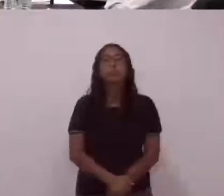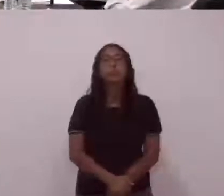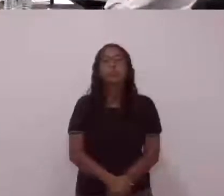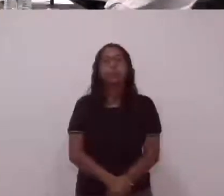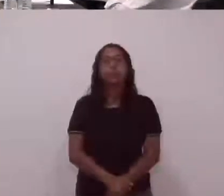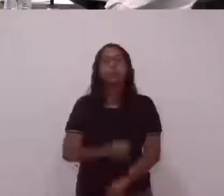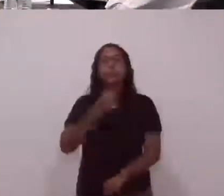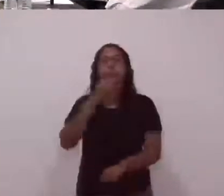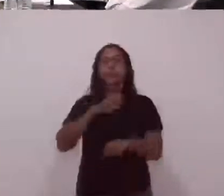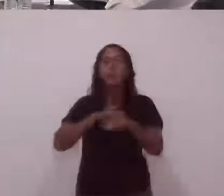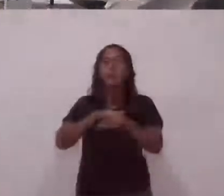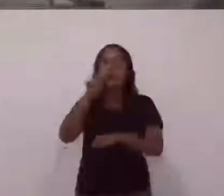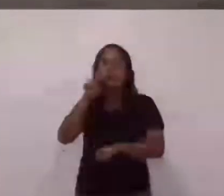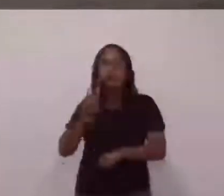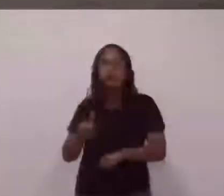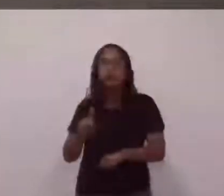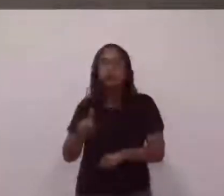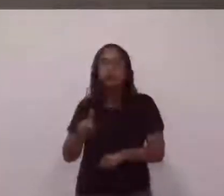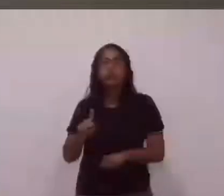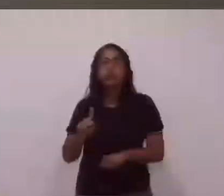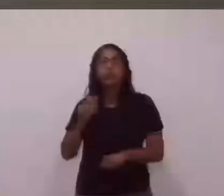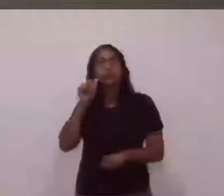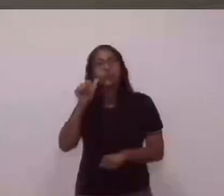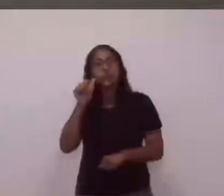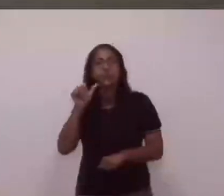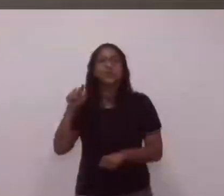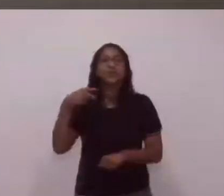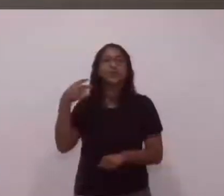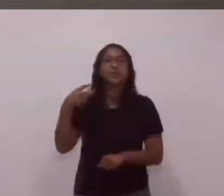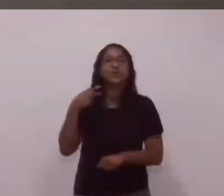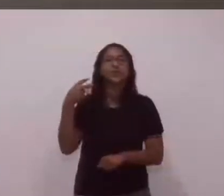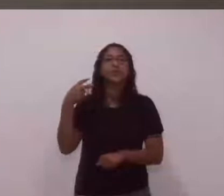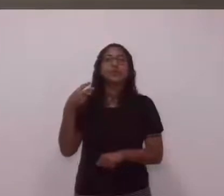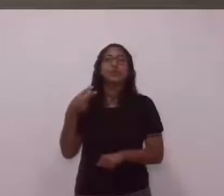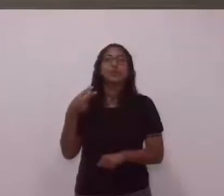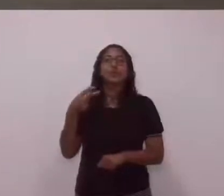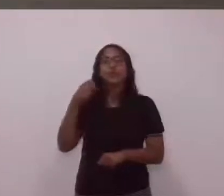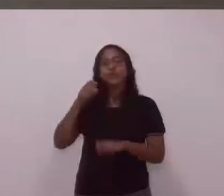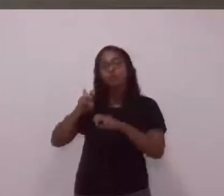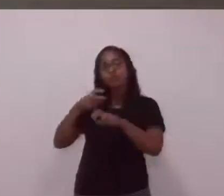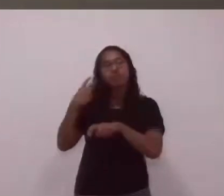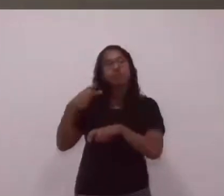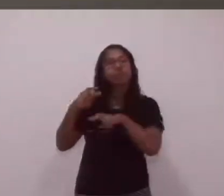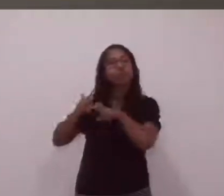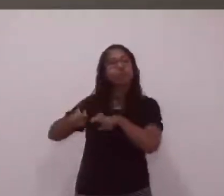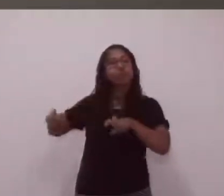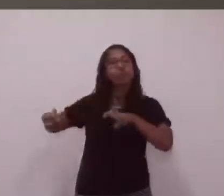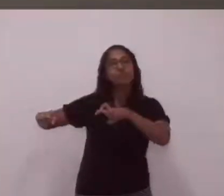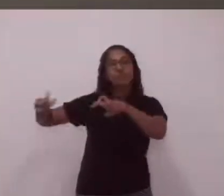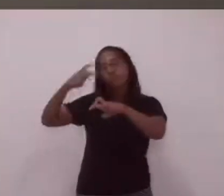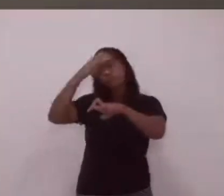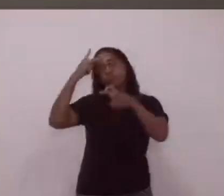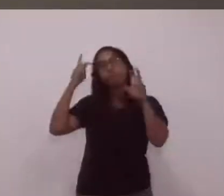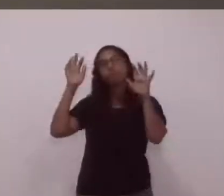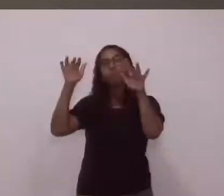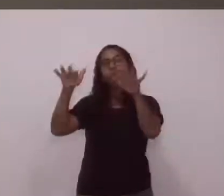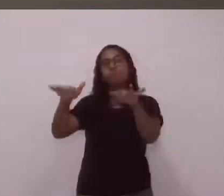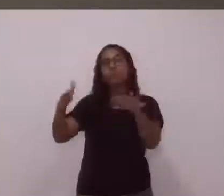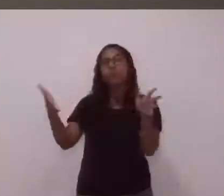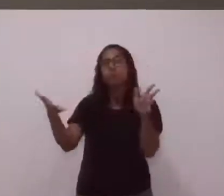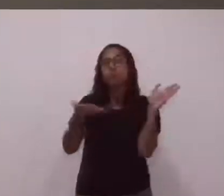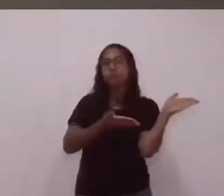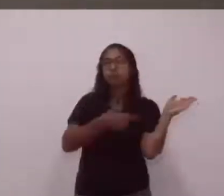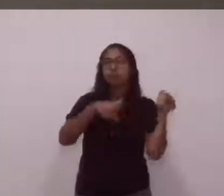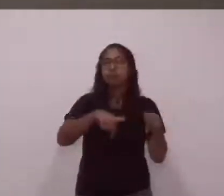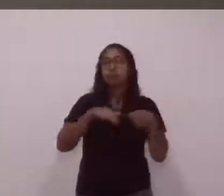boa noite senhor presidente vereadoras Flávia Ana nobres pares público presente sejam sempre bem vindos